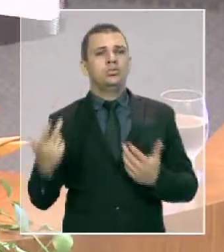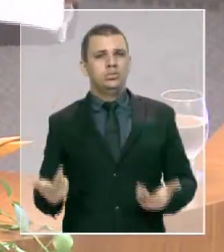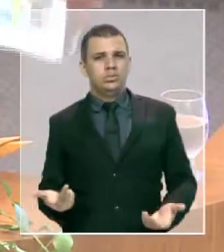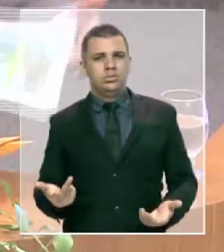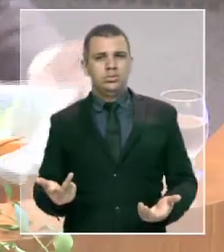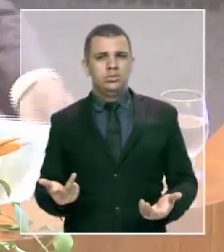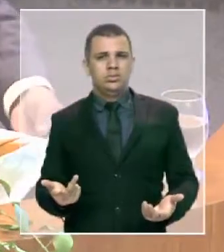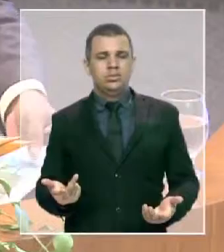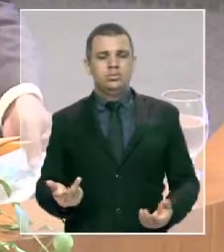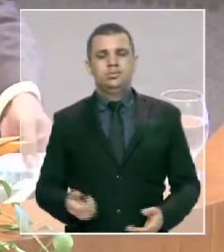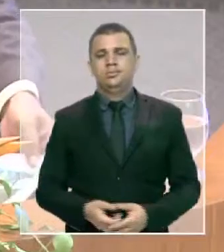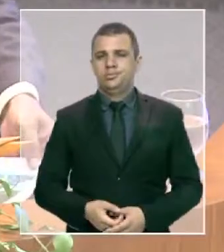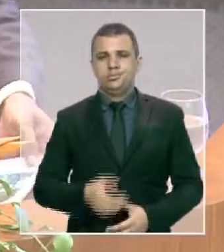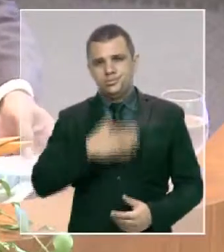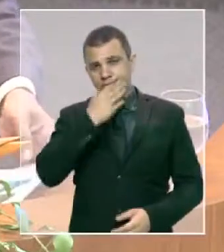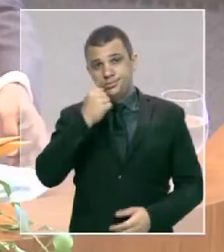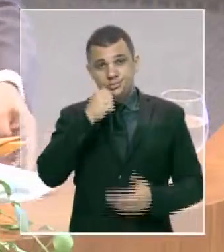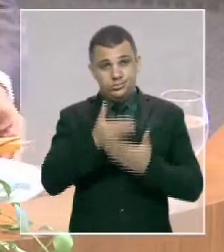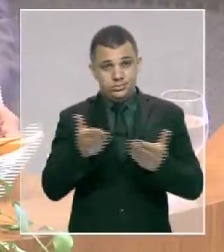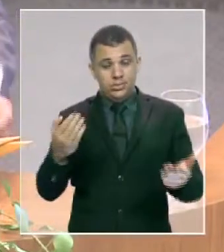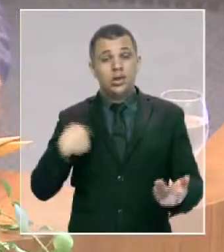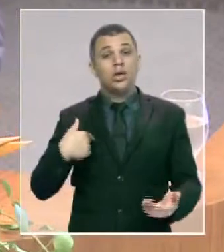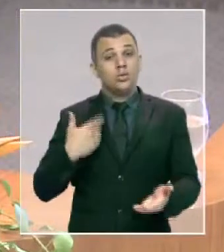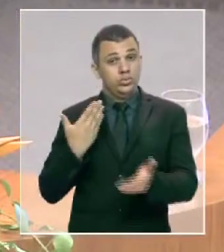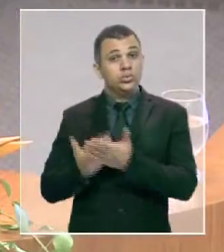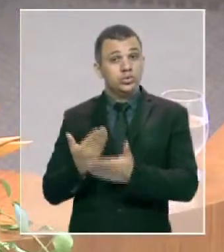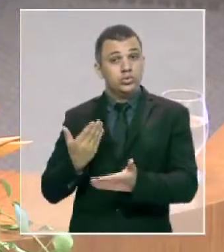Senhoras e senhores, eu estudei em escola pública.